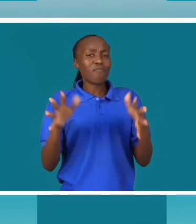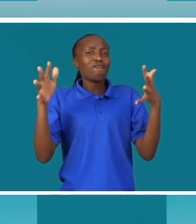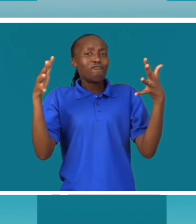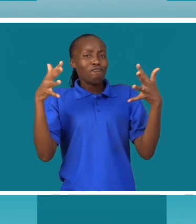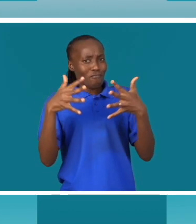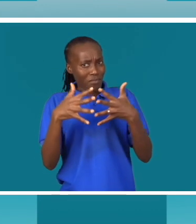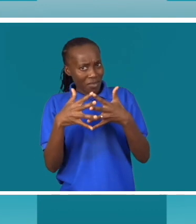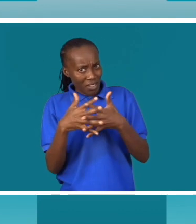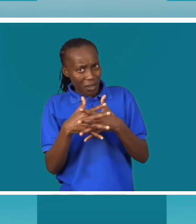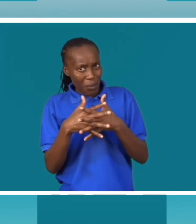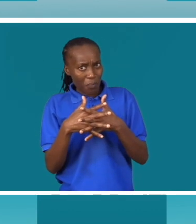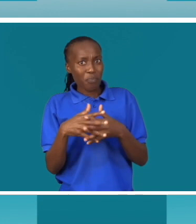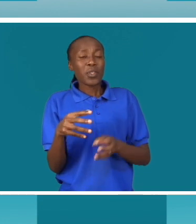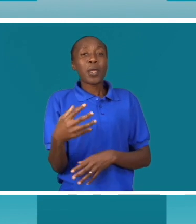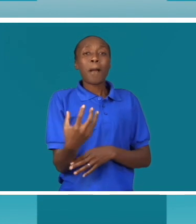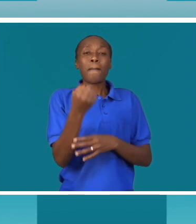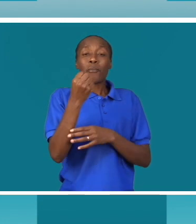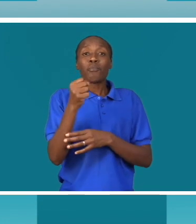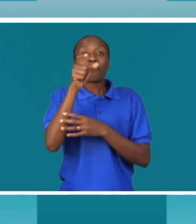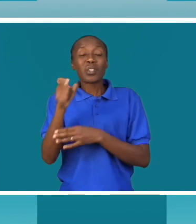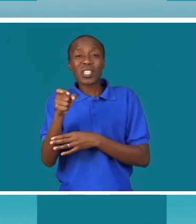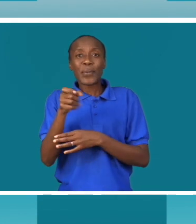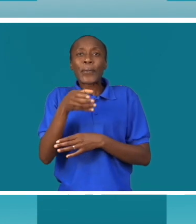por aqui assim.